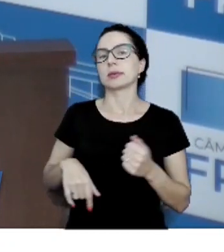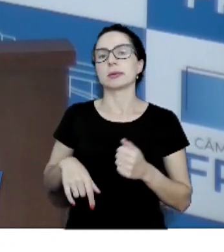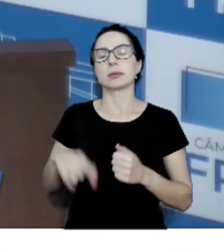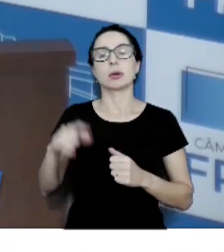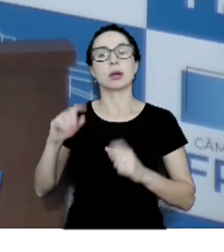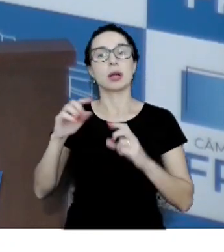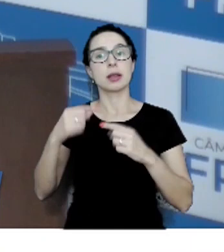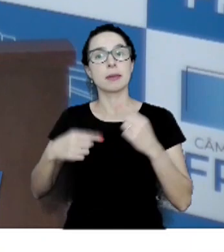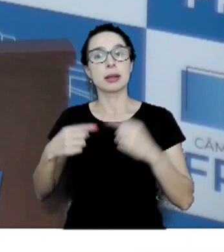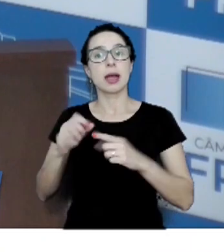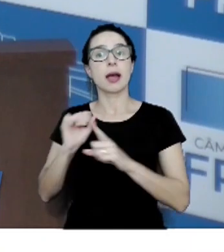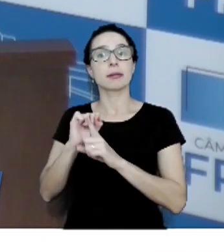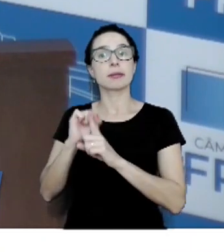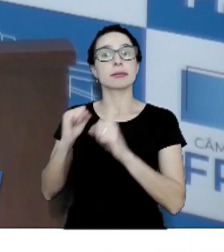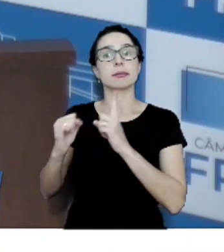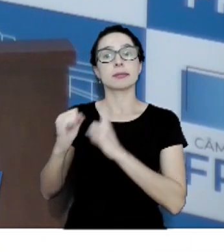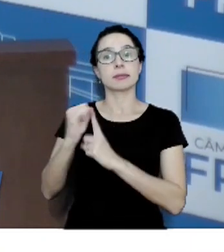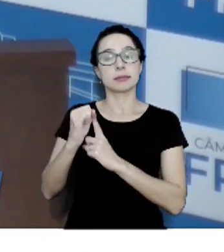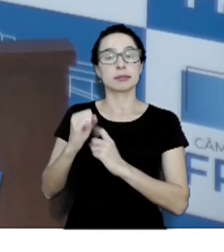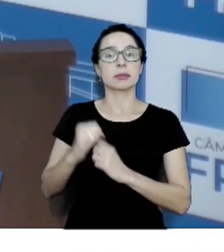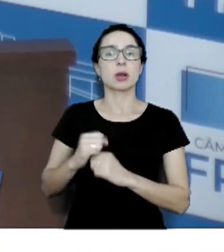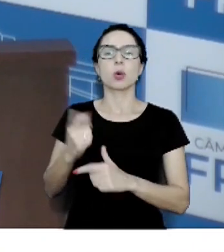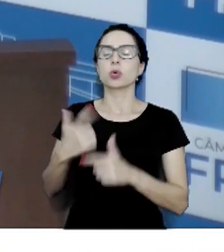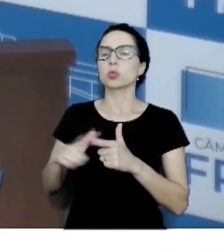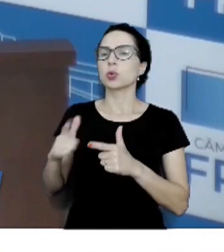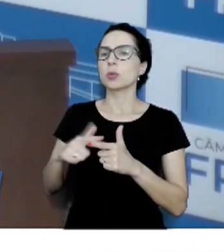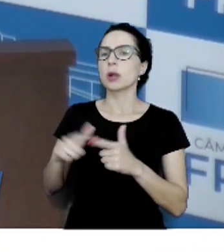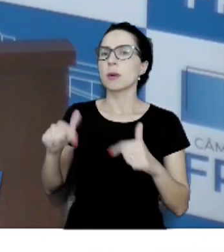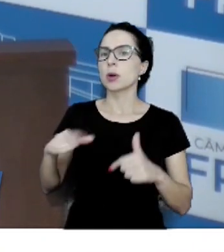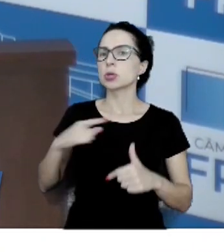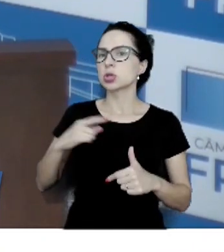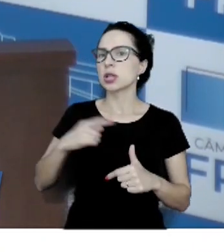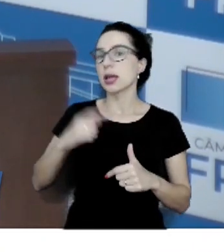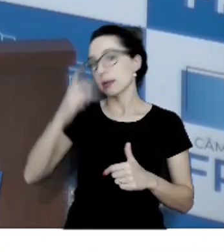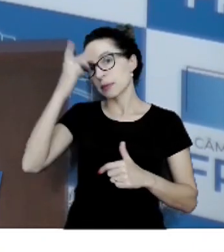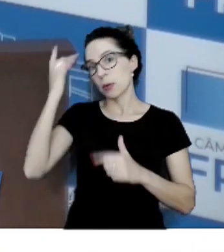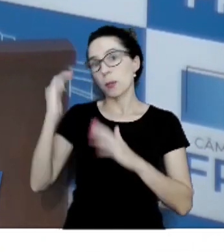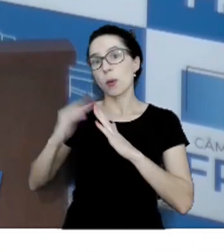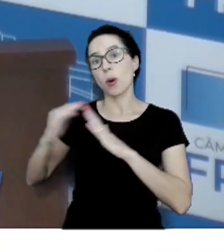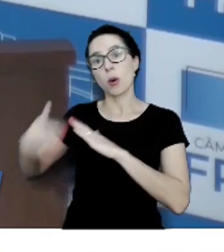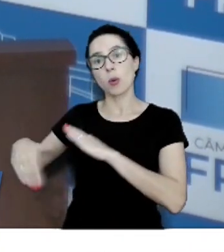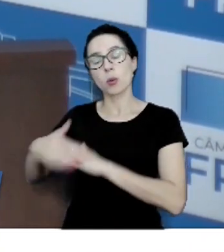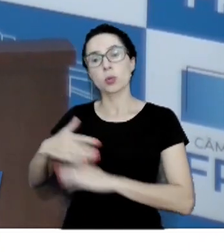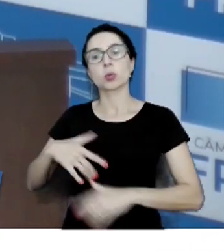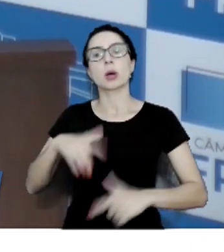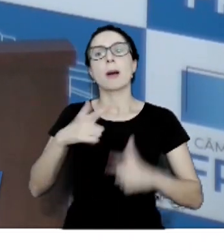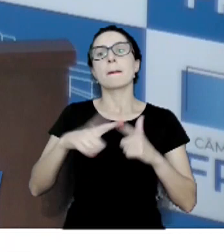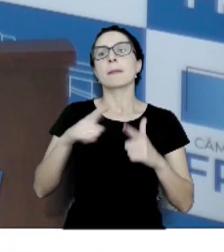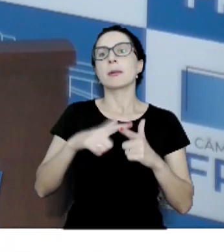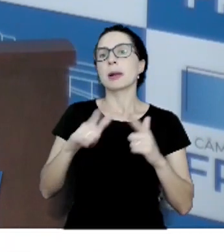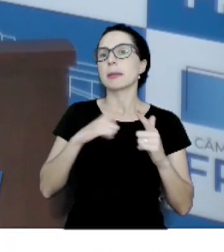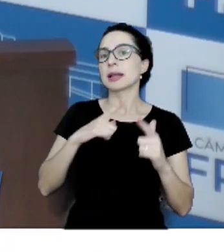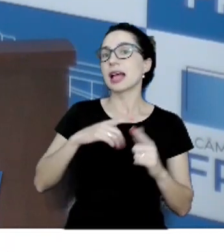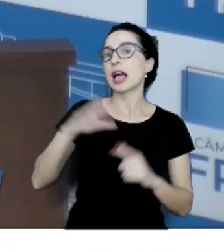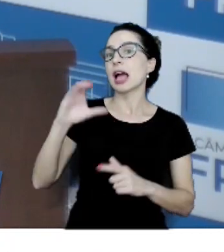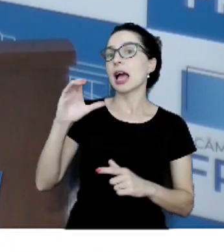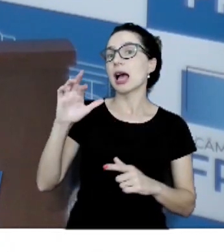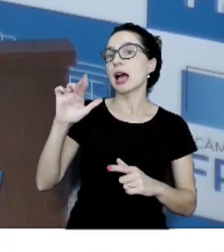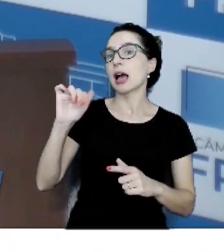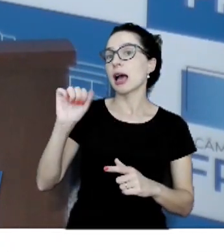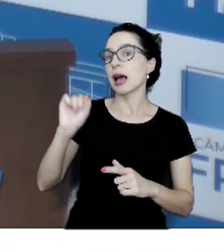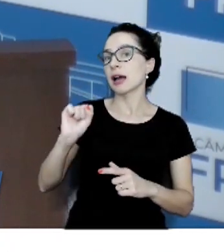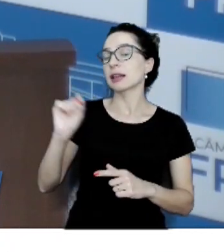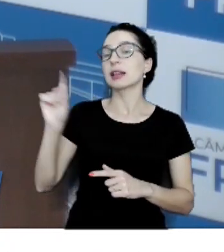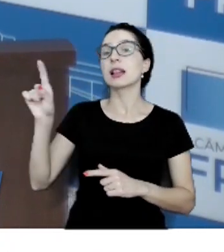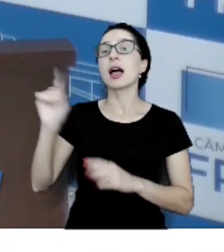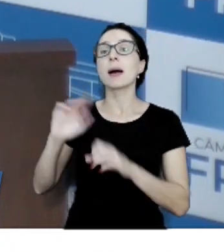à assistência social, os problemas que nós temos com os moradores de rua, os problemas que nós temos nos CRAS, o CRAS lá da